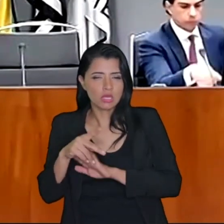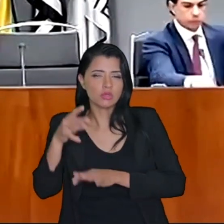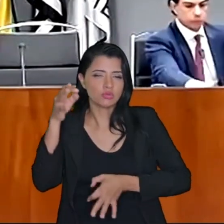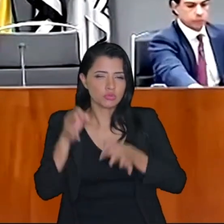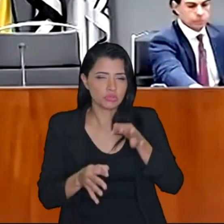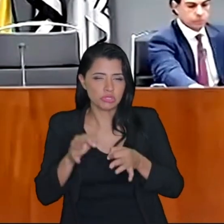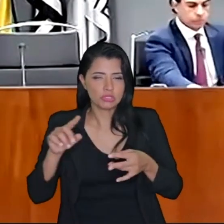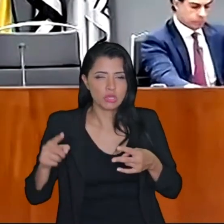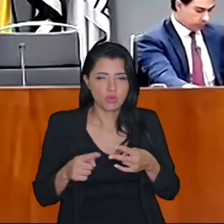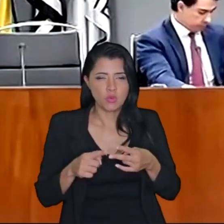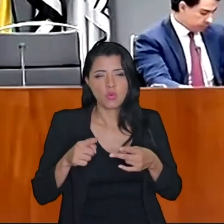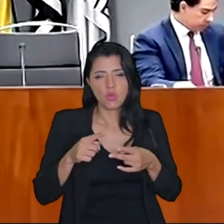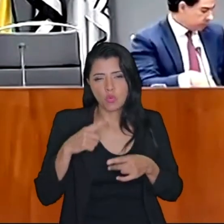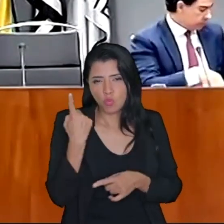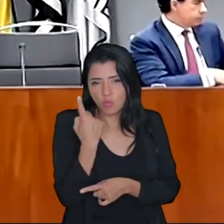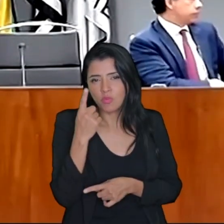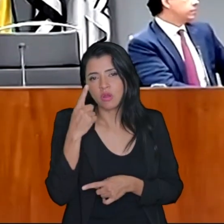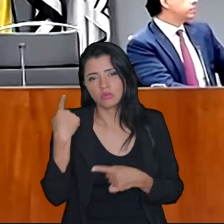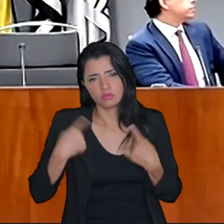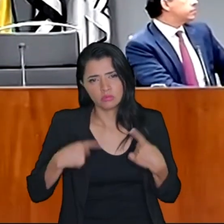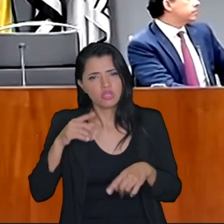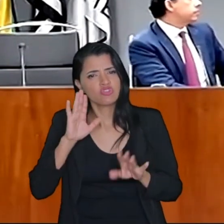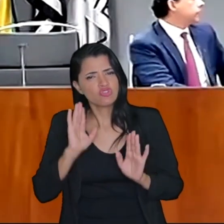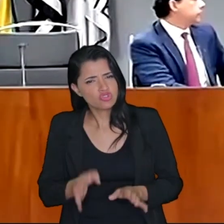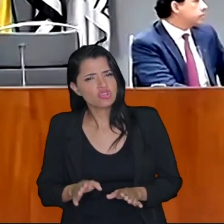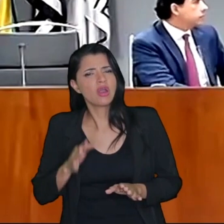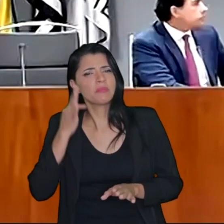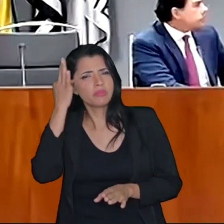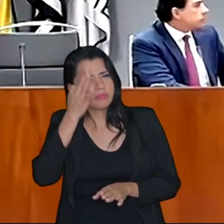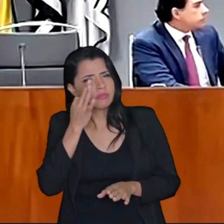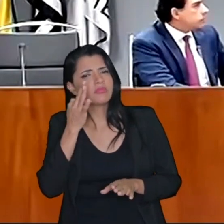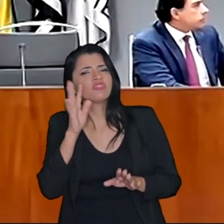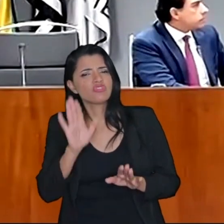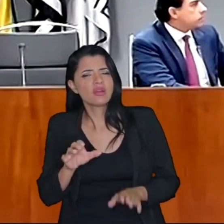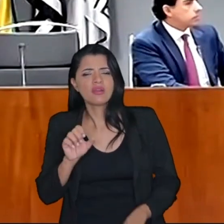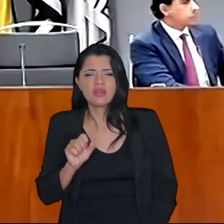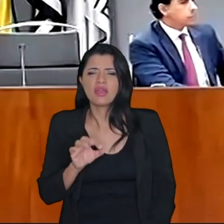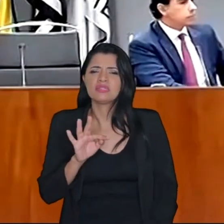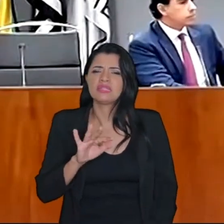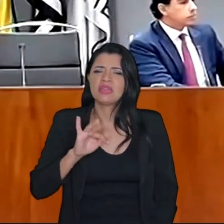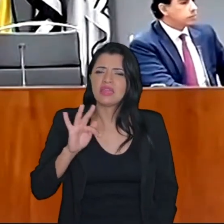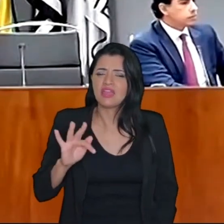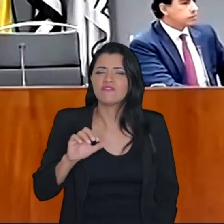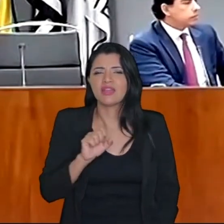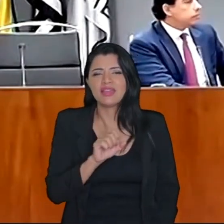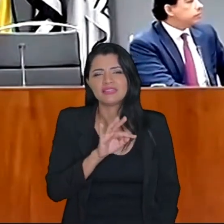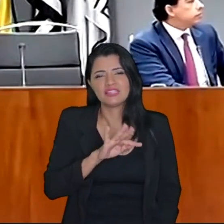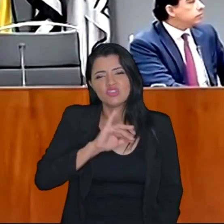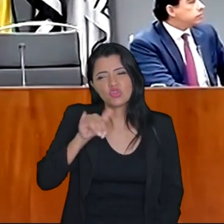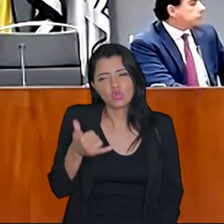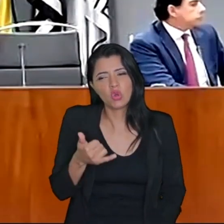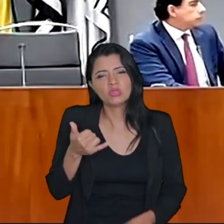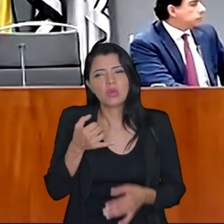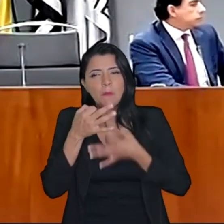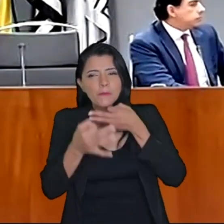delas são questões que estão sendo discutidas pela doutrina, pela jurisprudência, o STF, o STJ, cada hora se posicionam de uma maneira a respeito